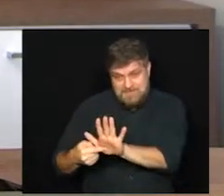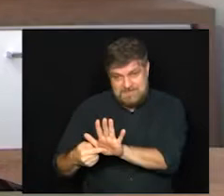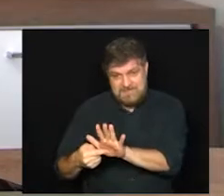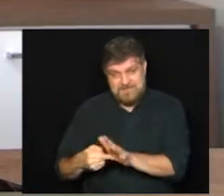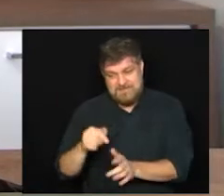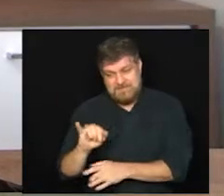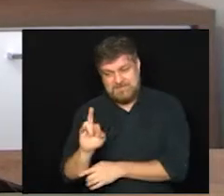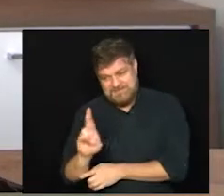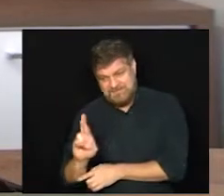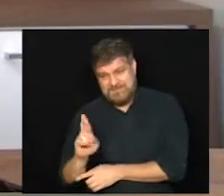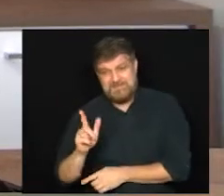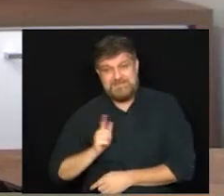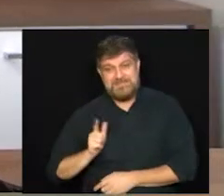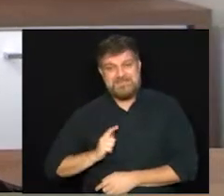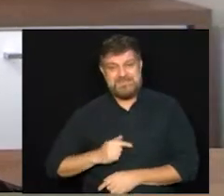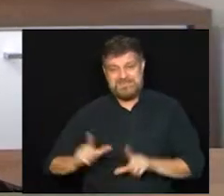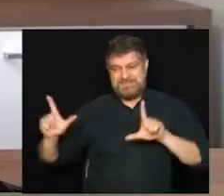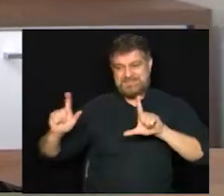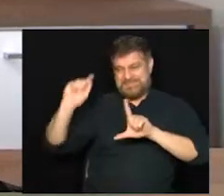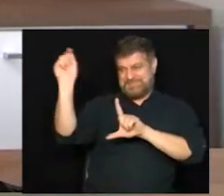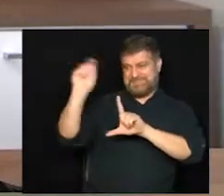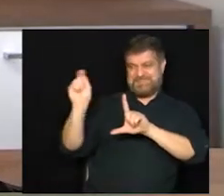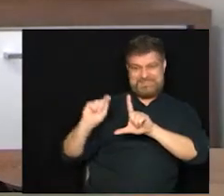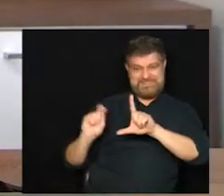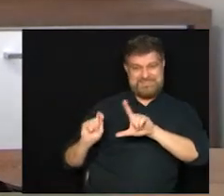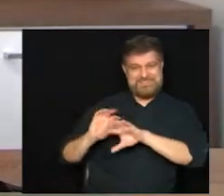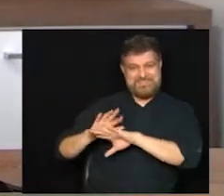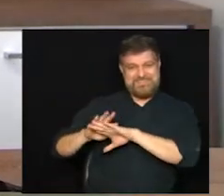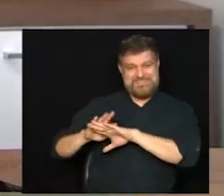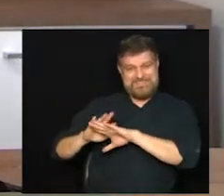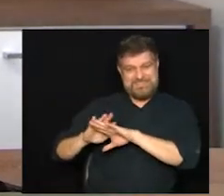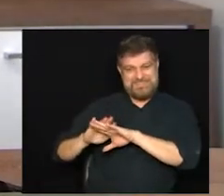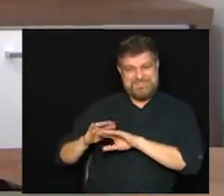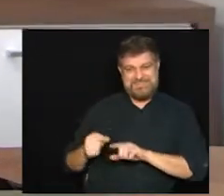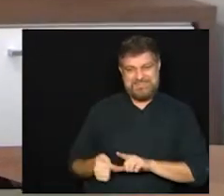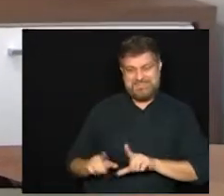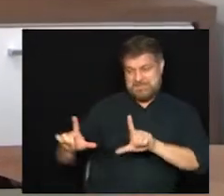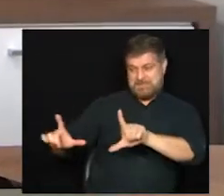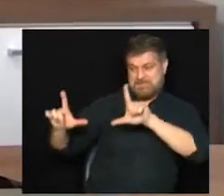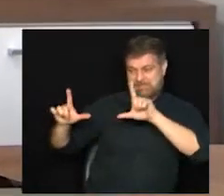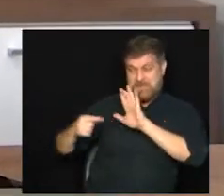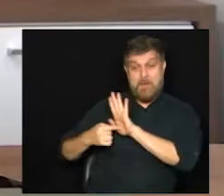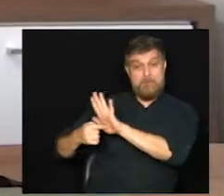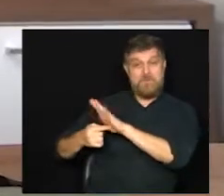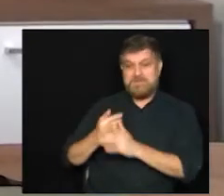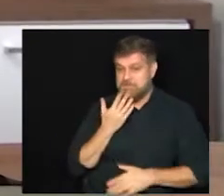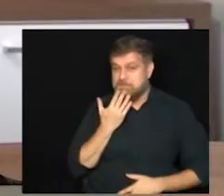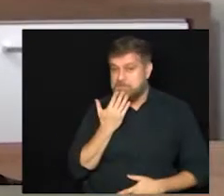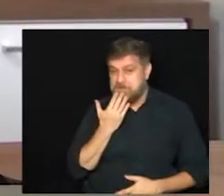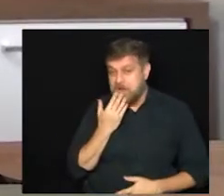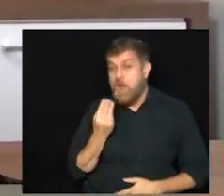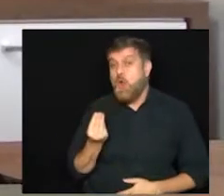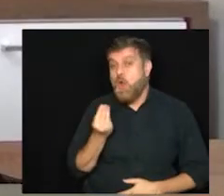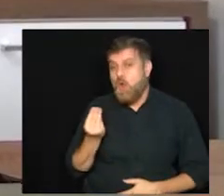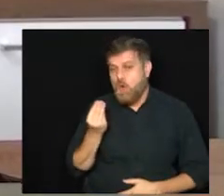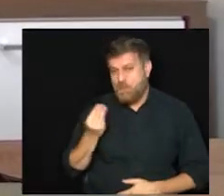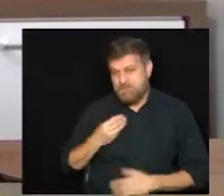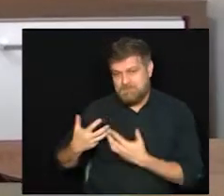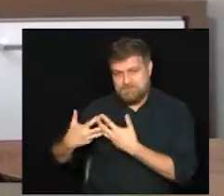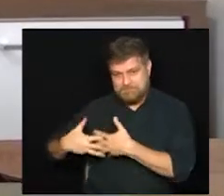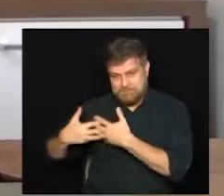gente precisaria de uma lousa, né, para fazer umas contas aqui e mostrar realmente na prática como isso funciona.